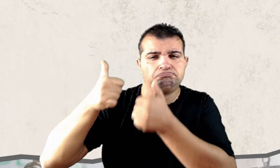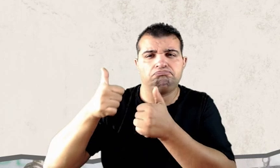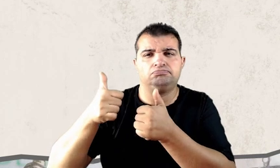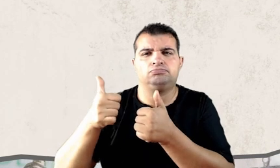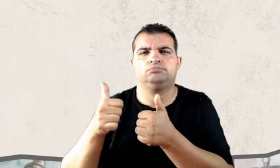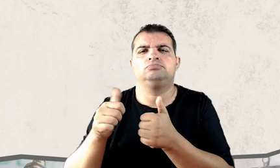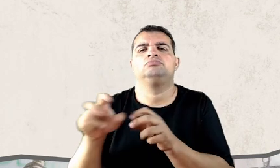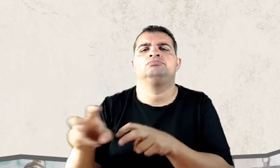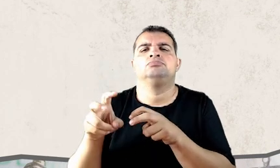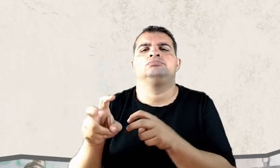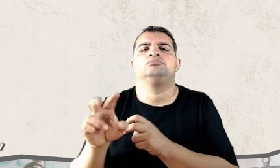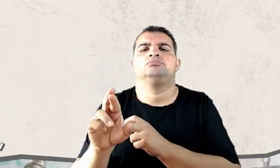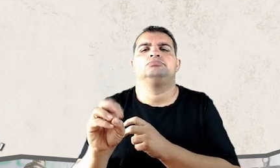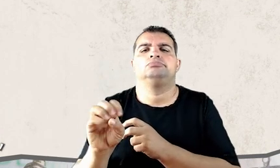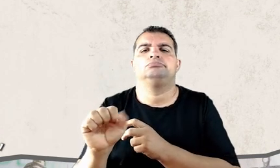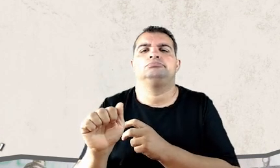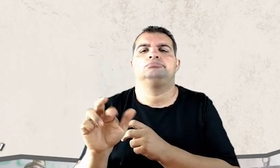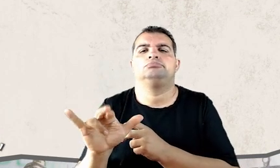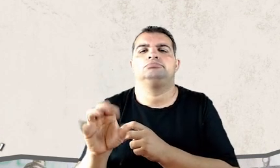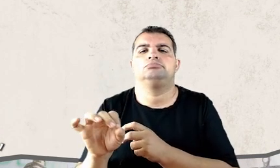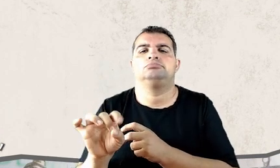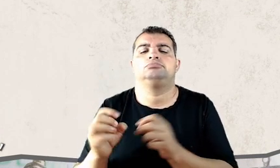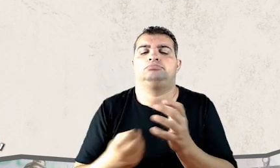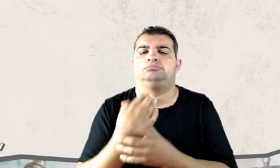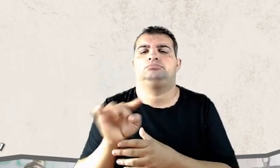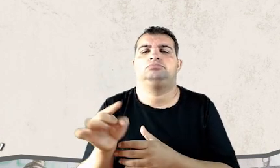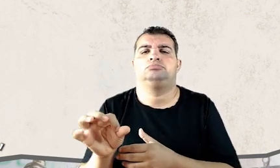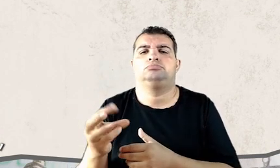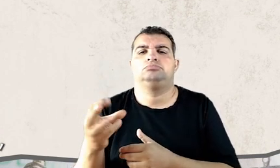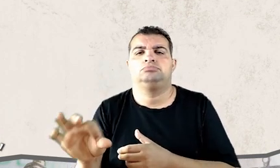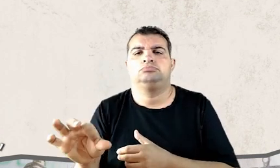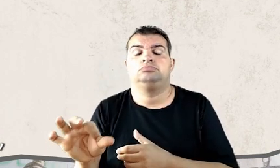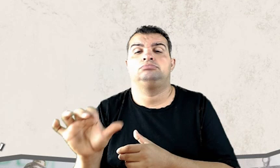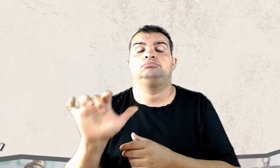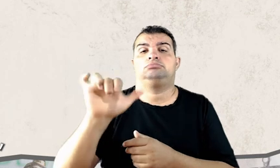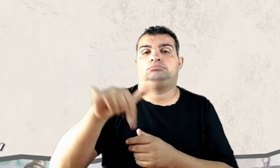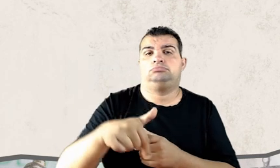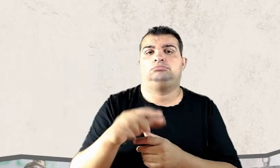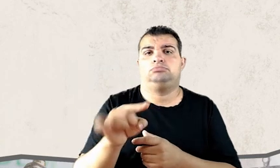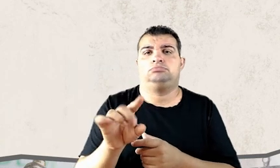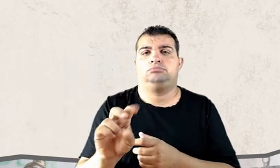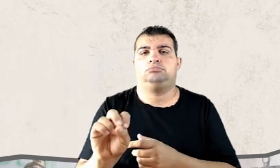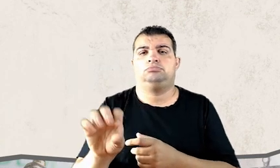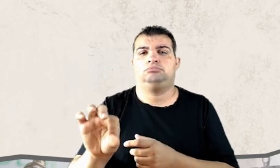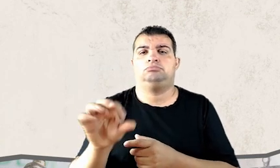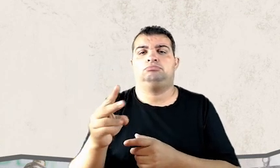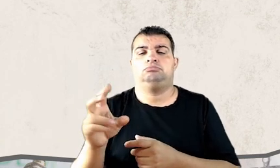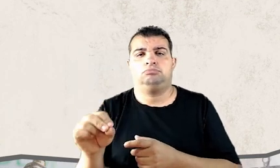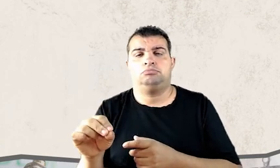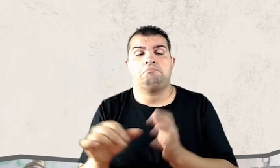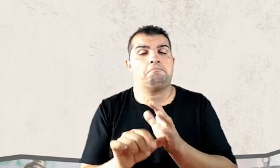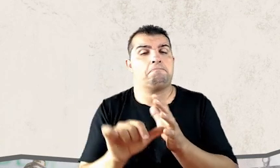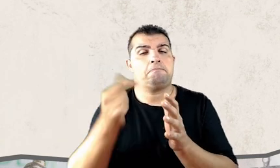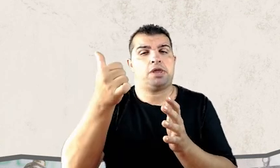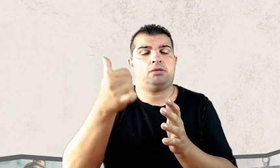em 1939. Mas, por outro lado, a partir da década de 1920, entram os